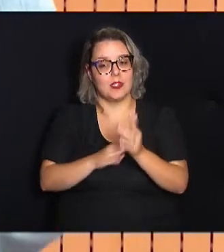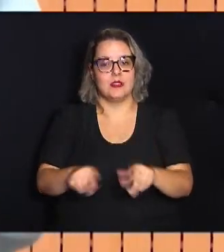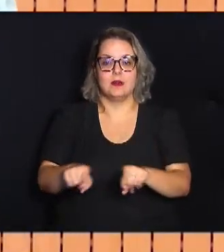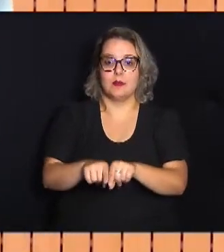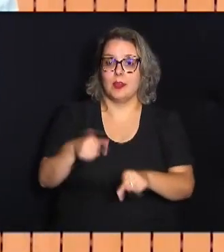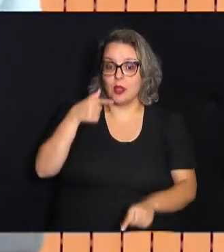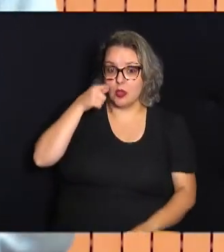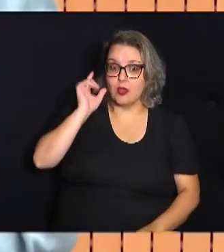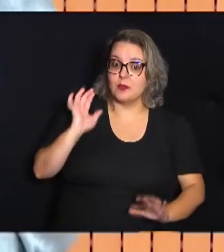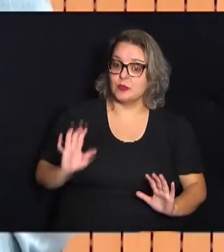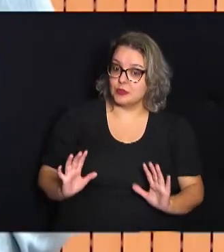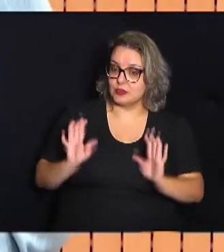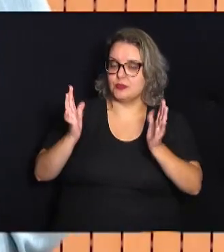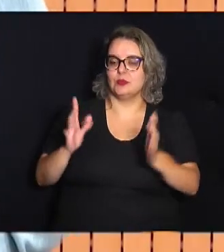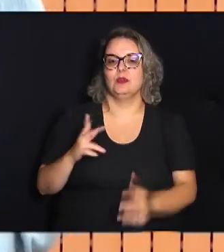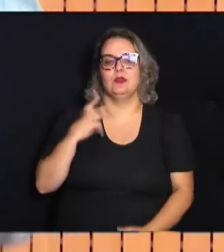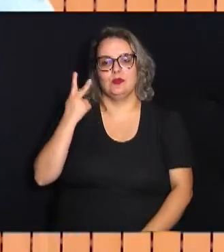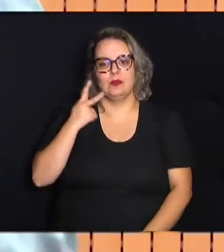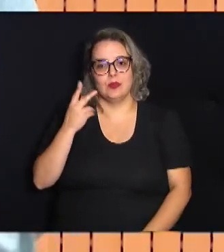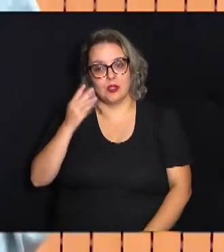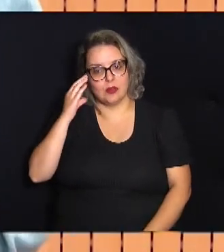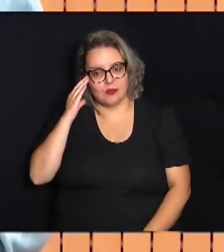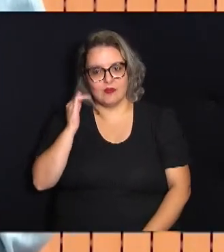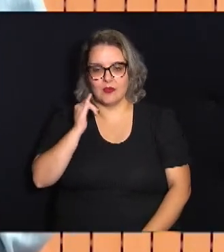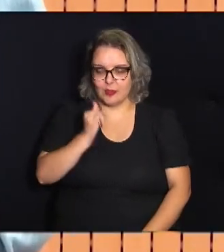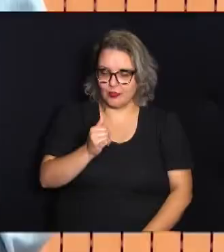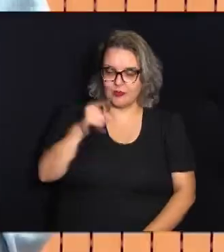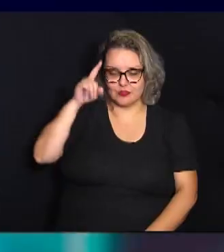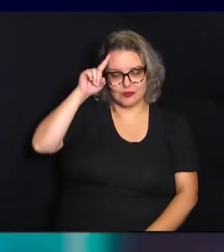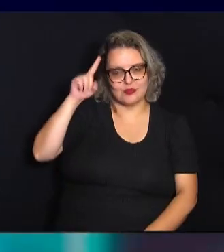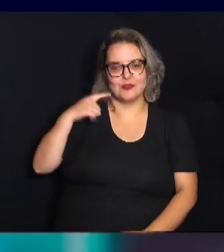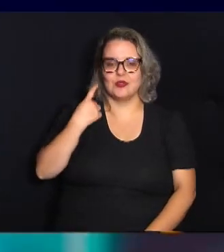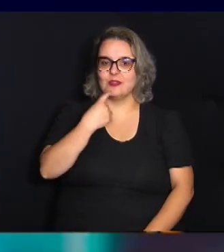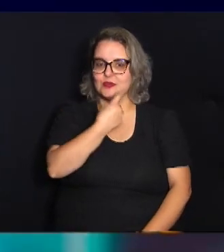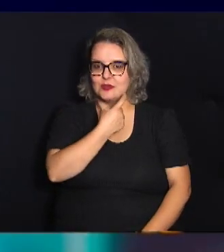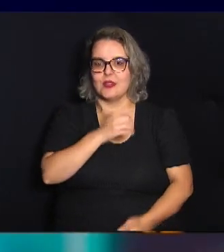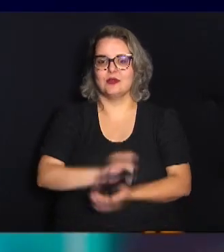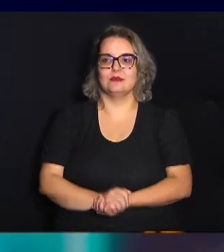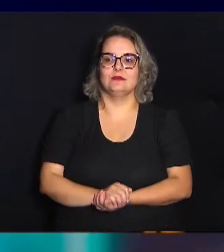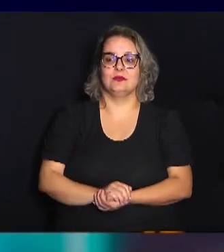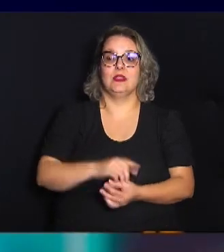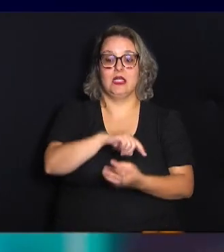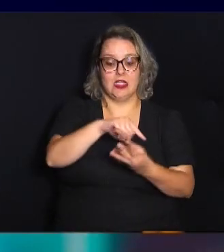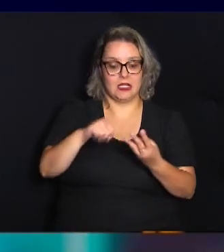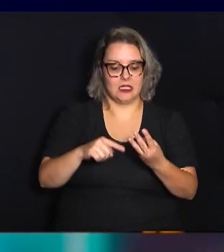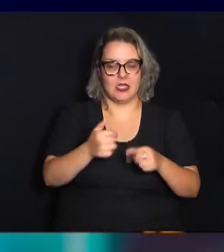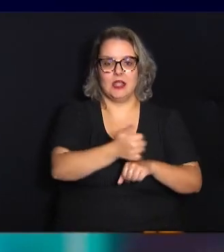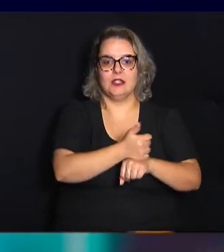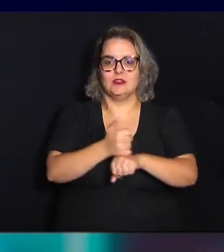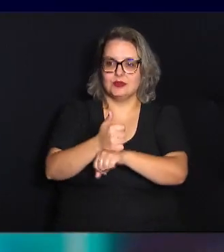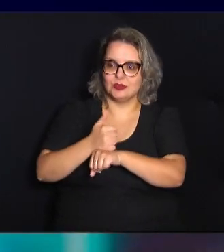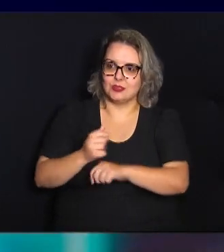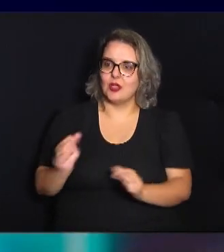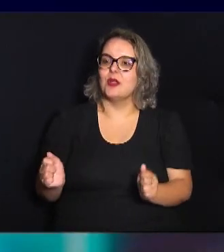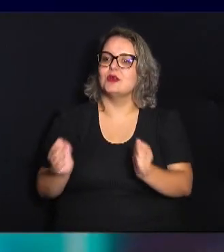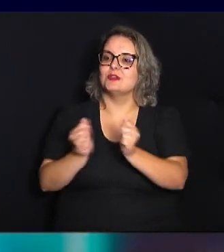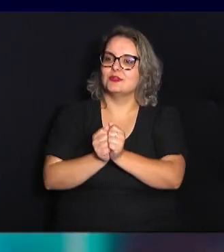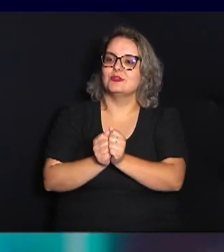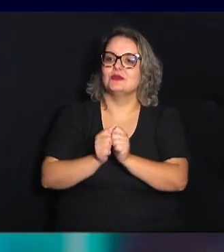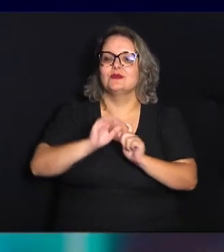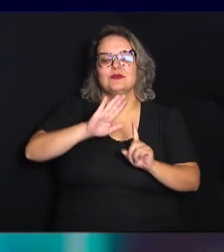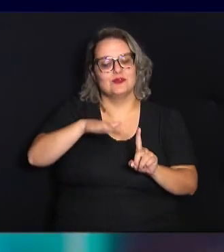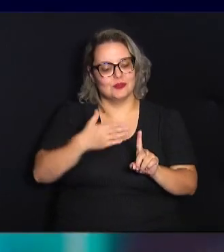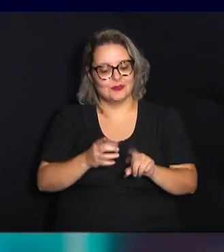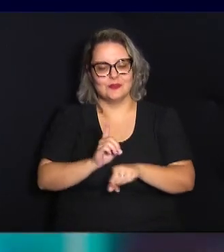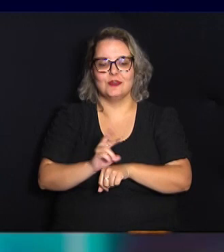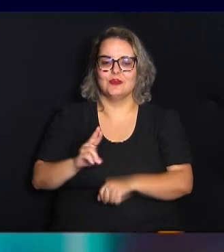foi comemorado, o vereador Luiz Cirilo já disse, o Dia do Dentista. 3 profissionais, junto com o nosso homenageado, o